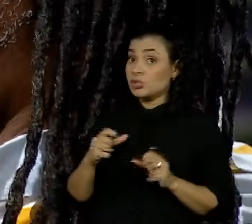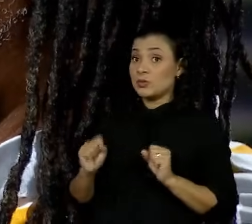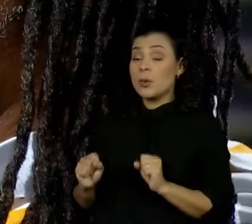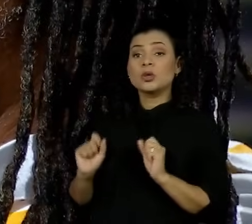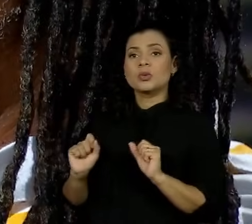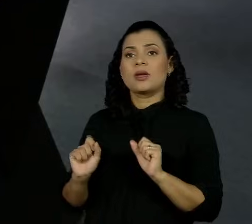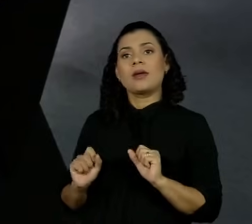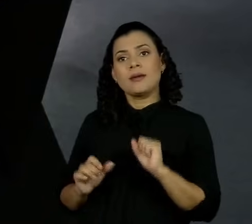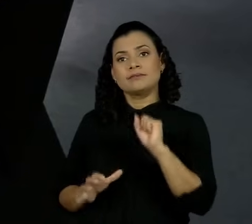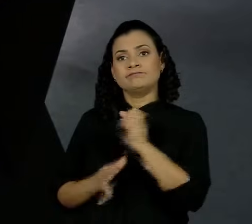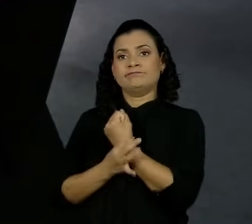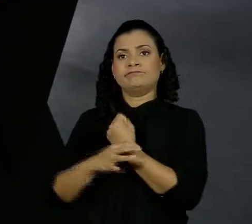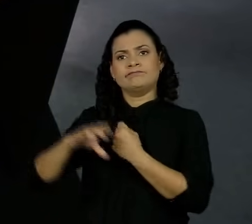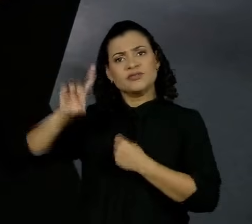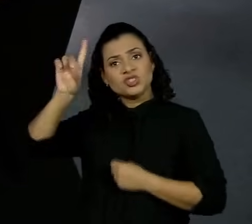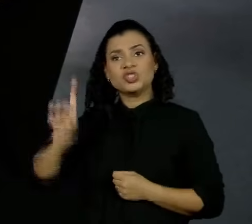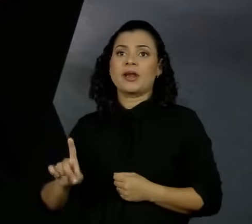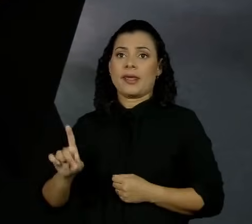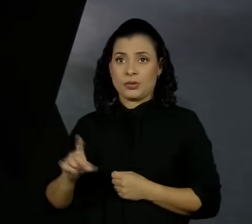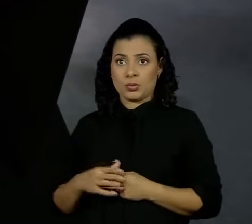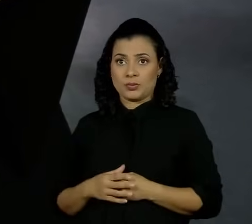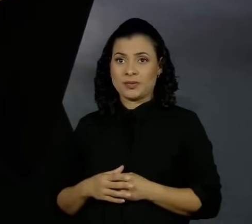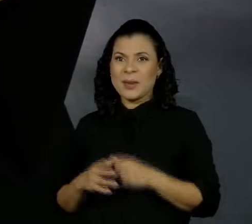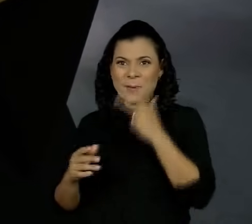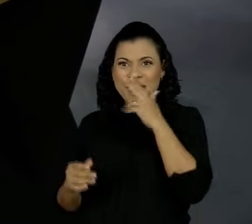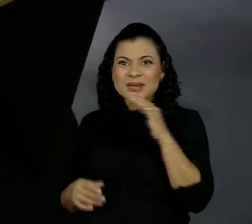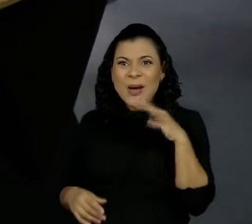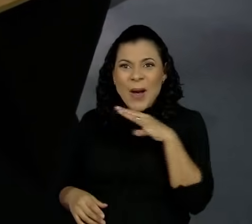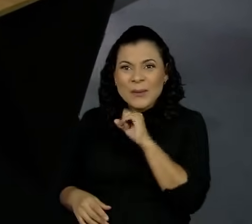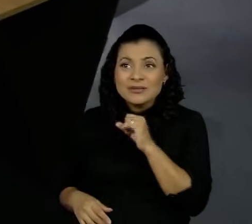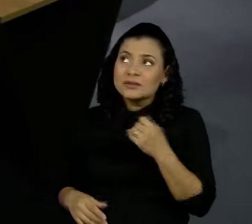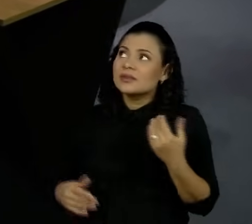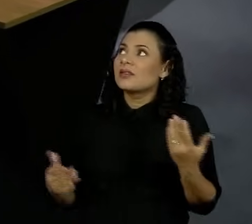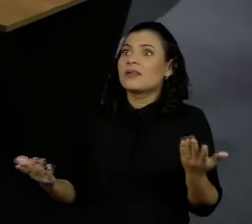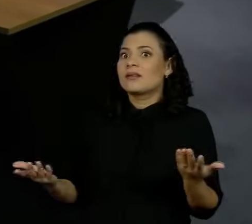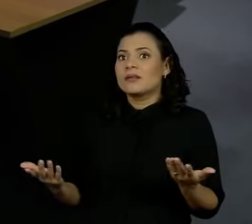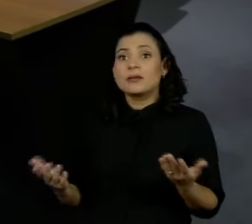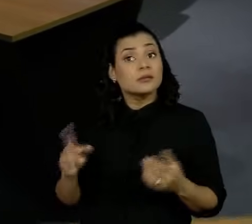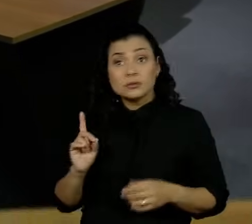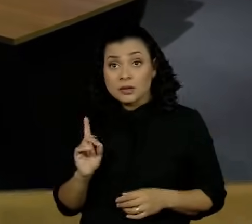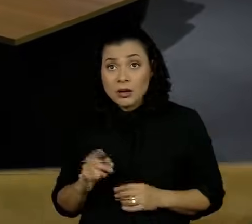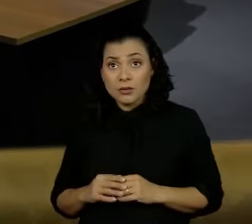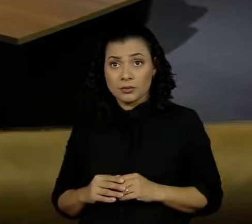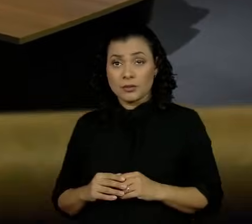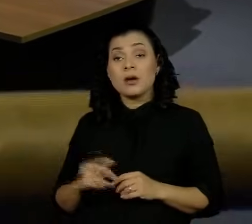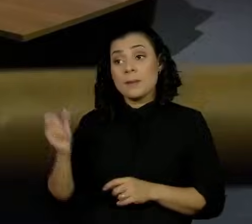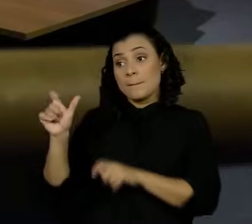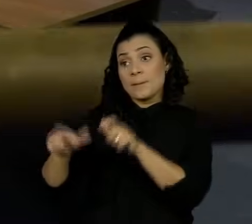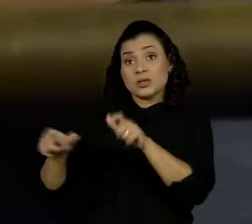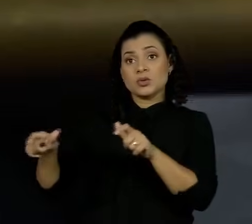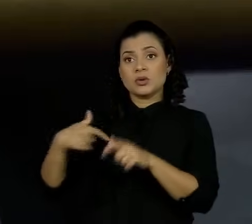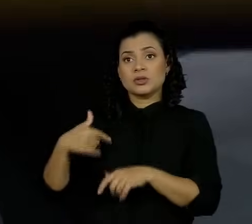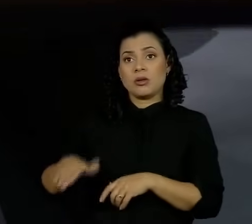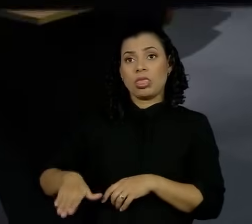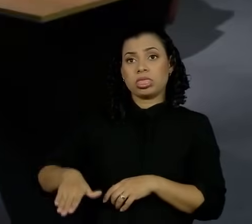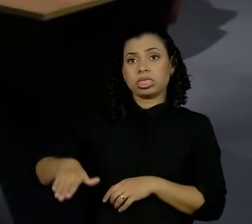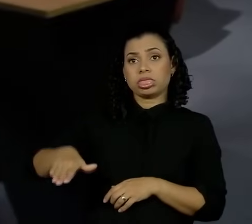os direitos. Tá. Parece óbvio, mas veja que tem pessoas que crescem,